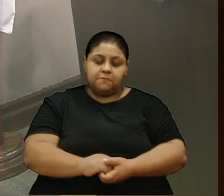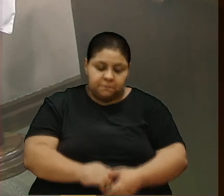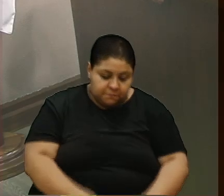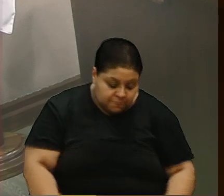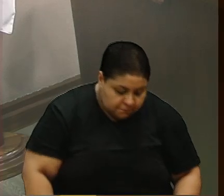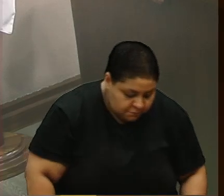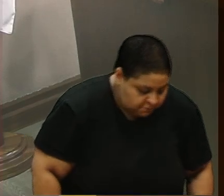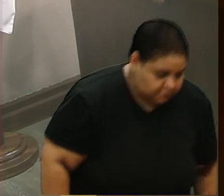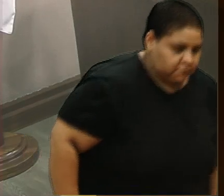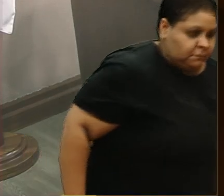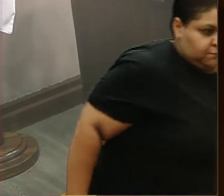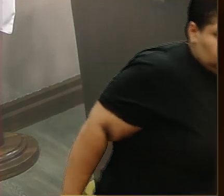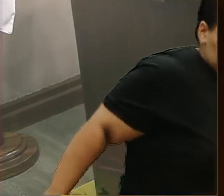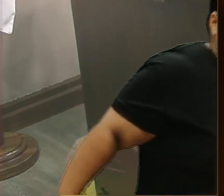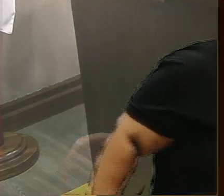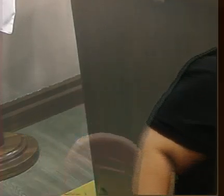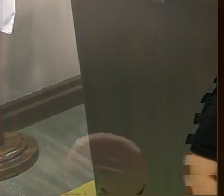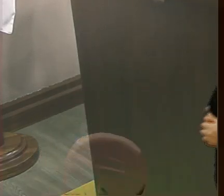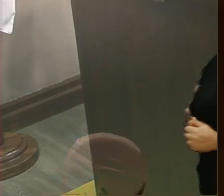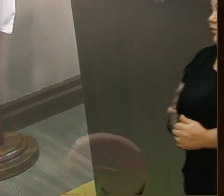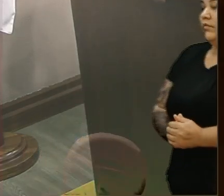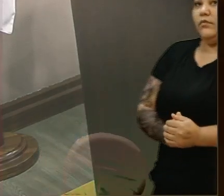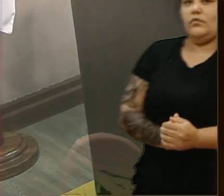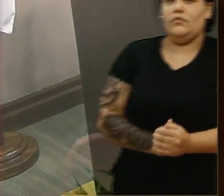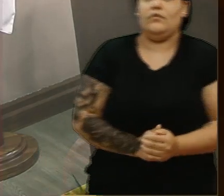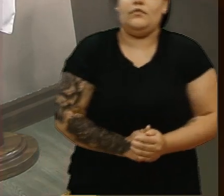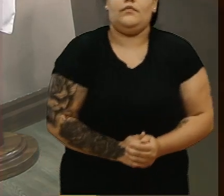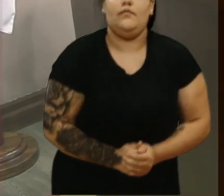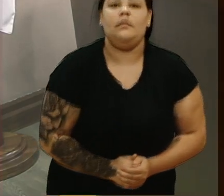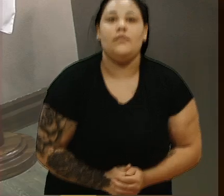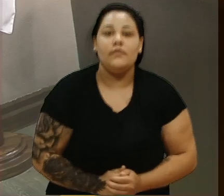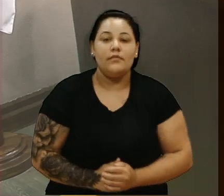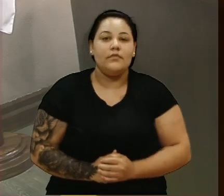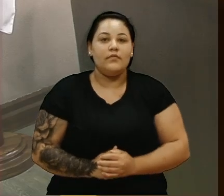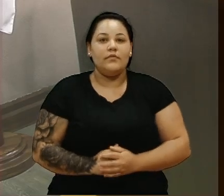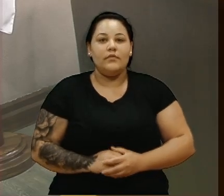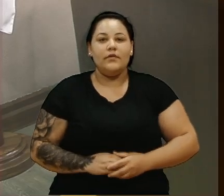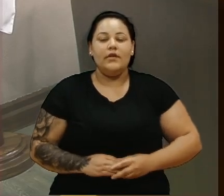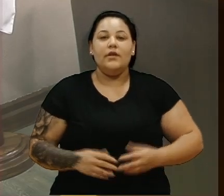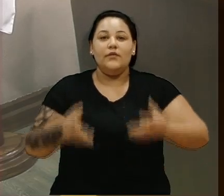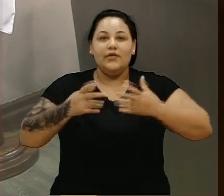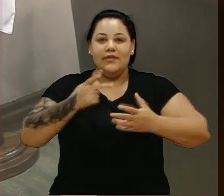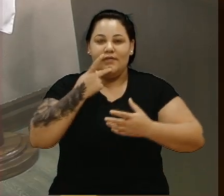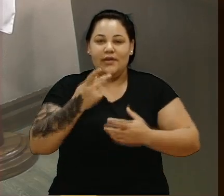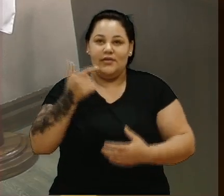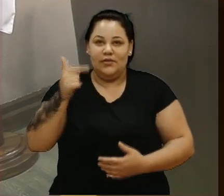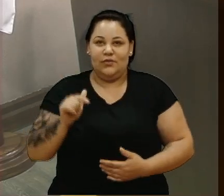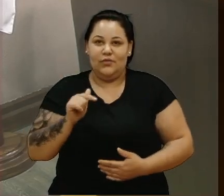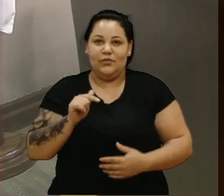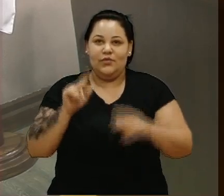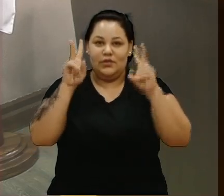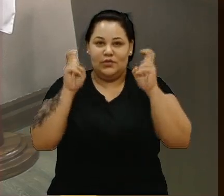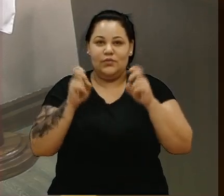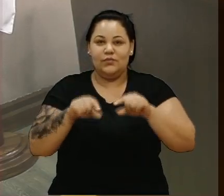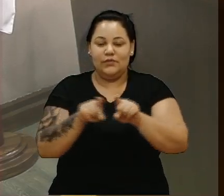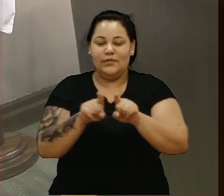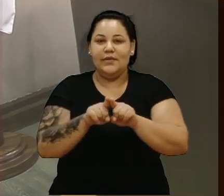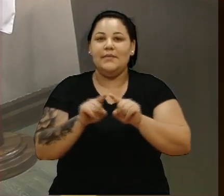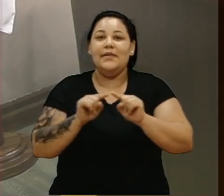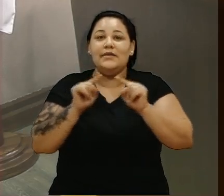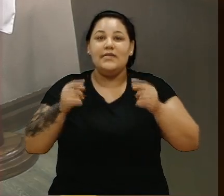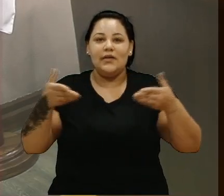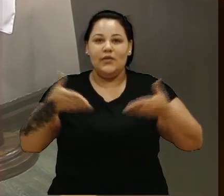Eu vou abordar em muito pouco tempo a outro assunto, mas é para agradecer, principalmente,